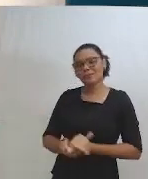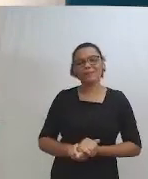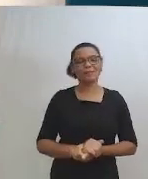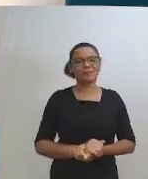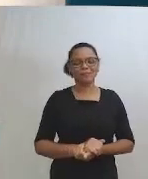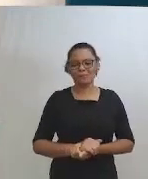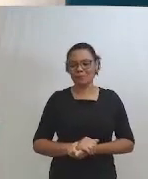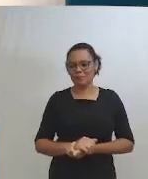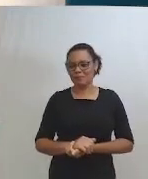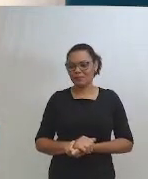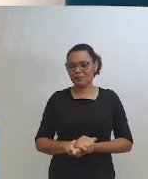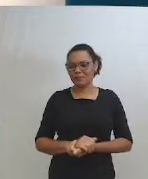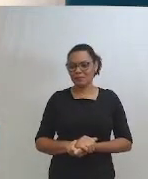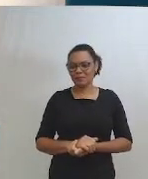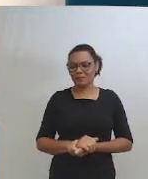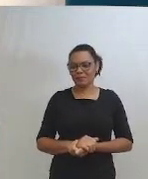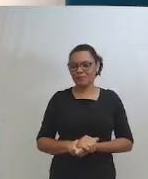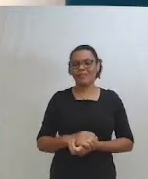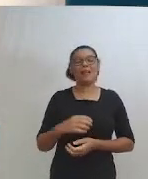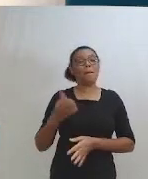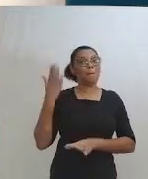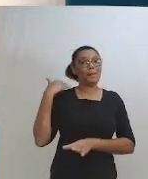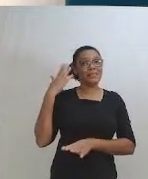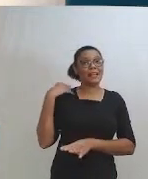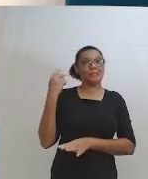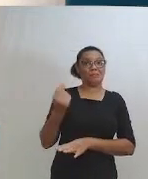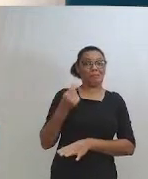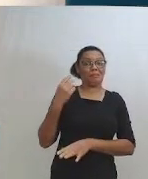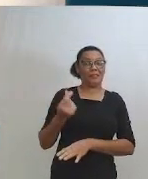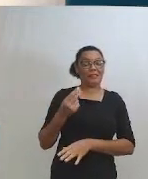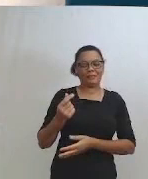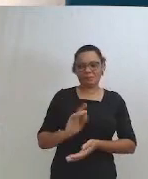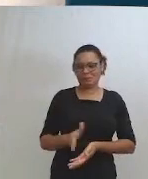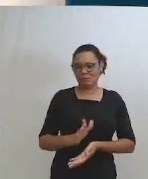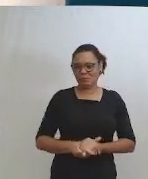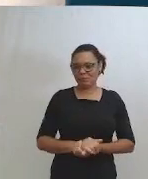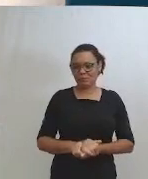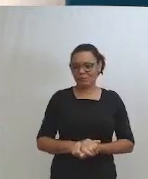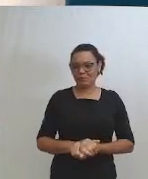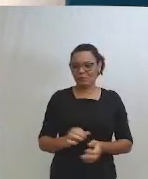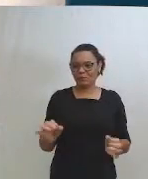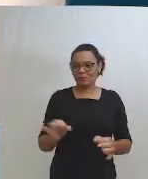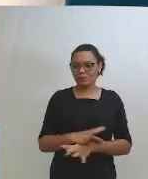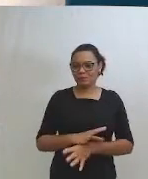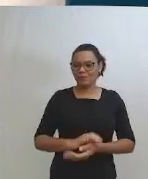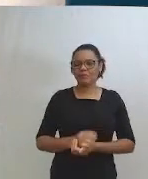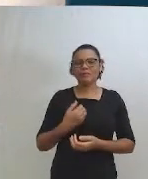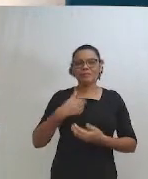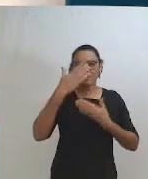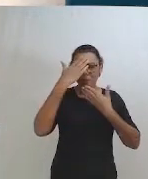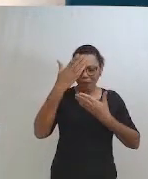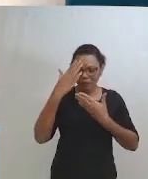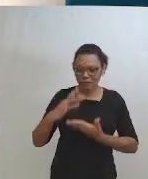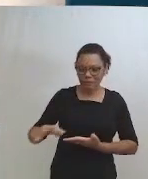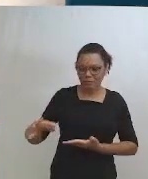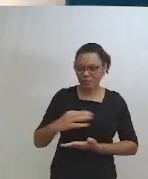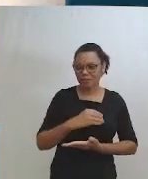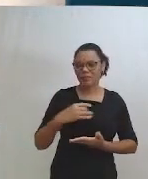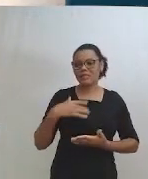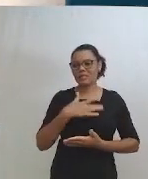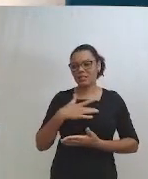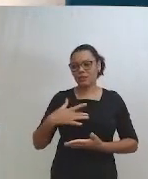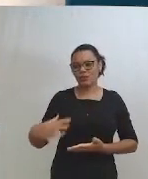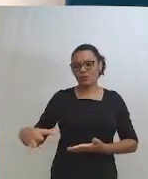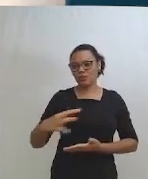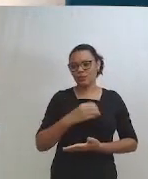tem tempo. Então. Pronto. Senhores, muito obrigado por tudo. Saúde. Boa tarde a todos. Obrigado, pessoal.